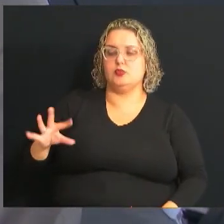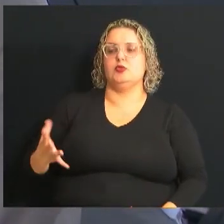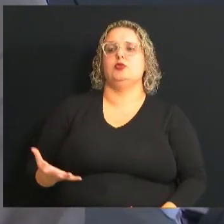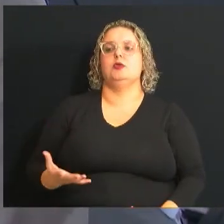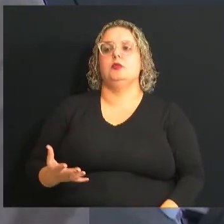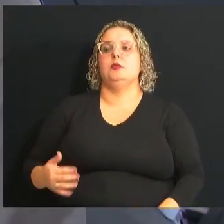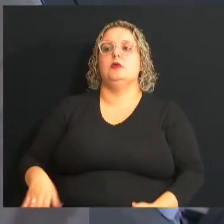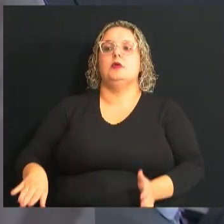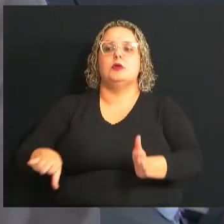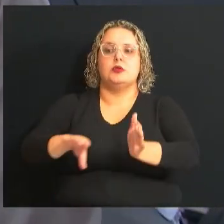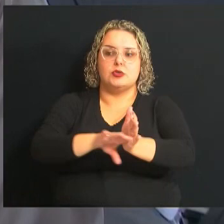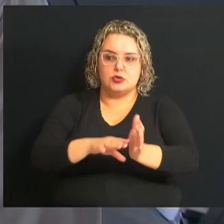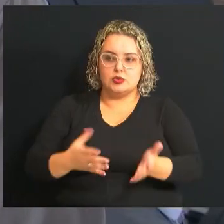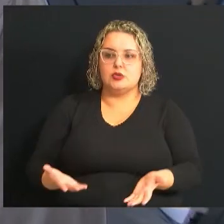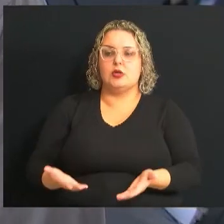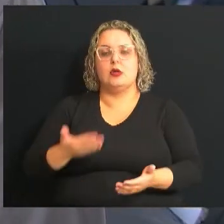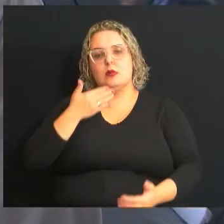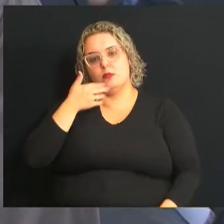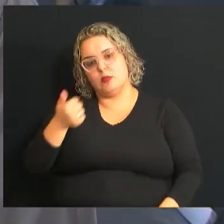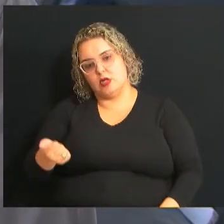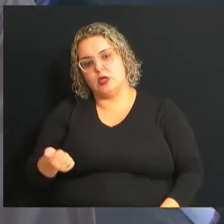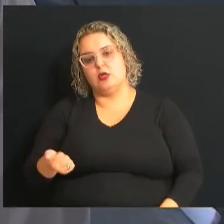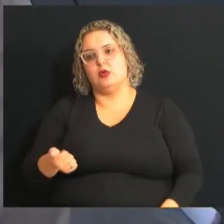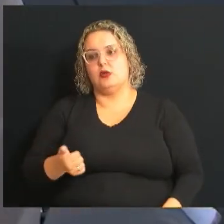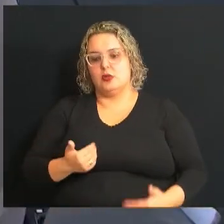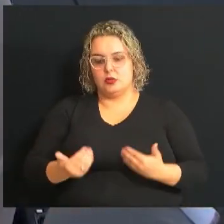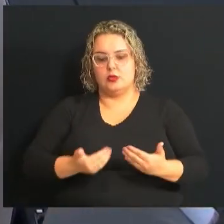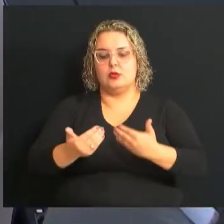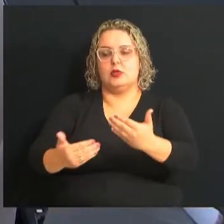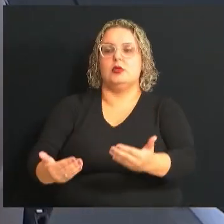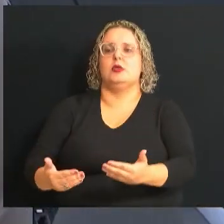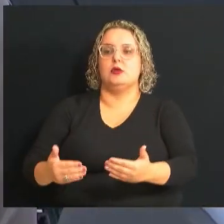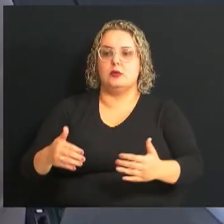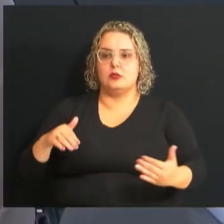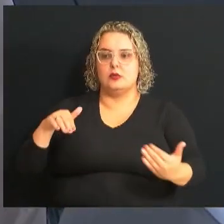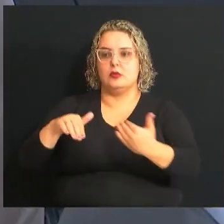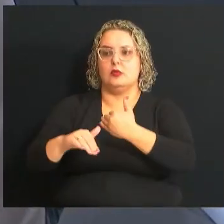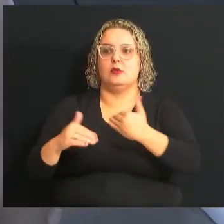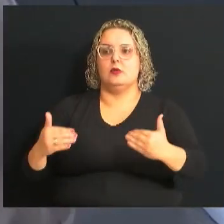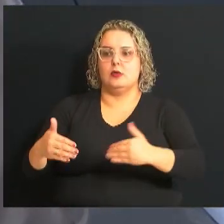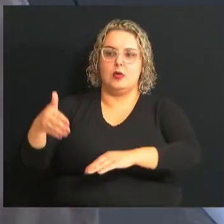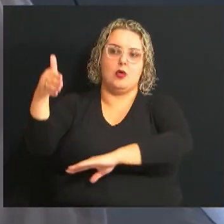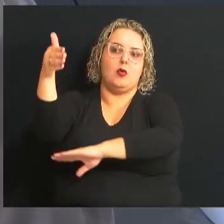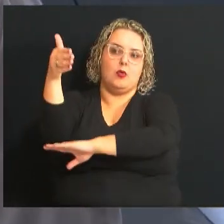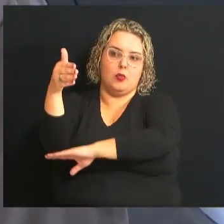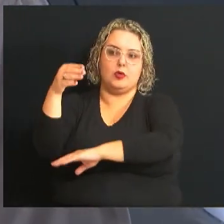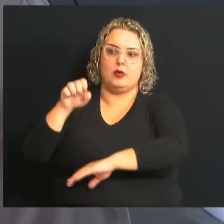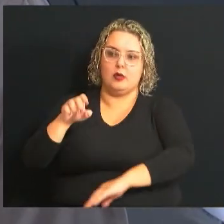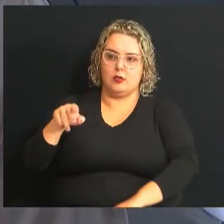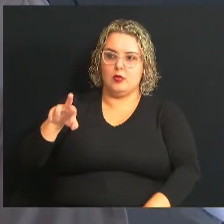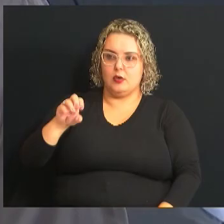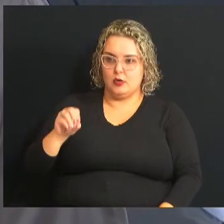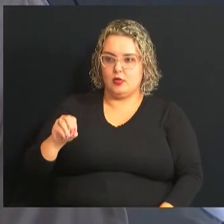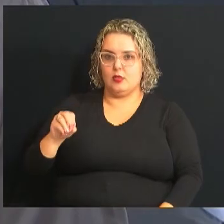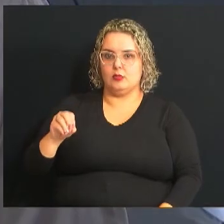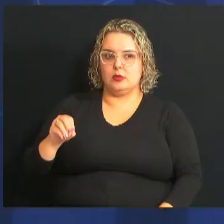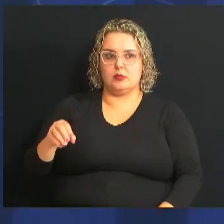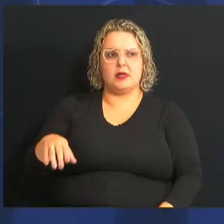poder melhorar o tráfego ali e resolver de uma vez aquela questão em frente ao Motel Euro ali no caminho do Distrito Ouro Verde.